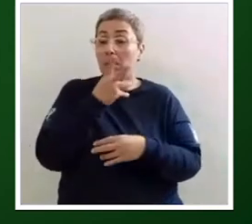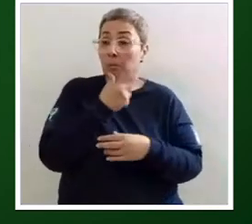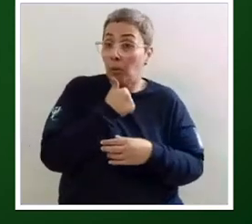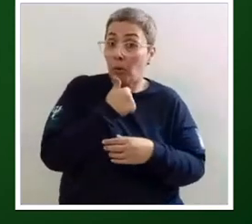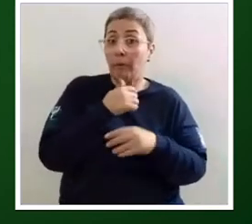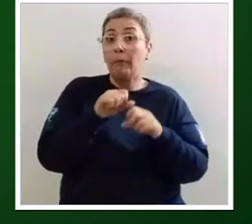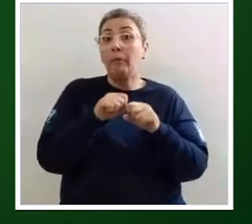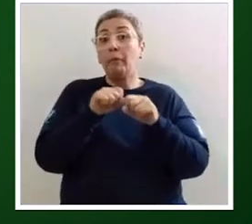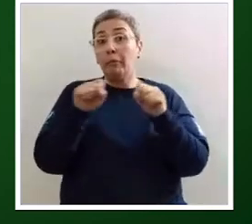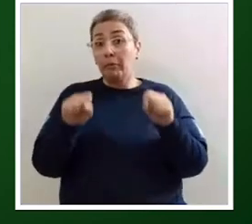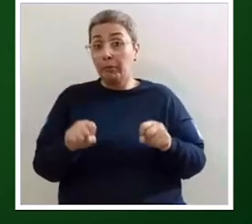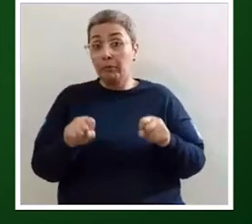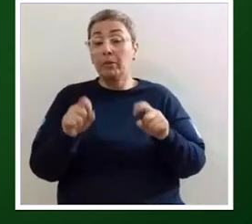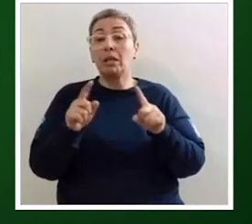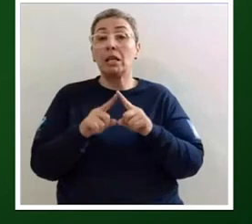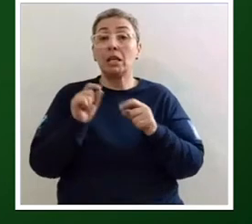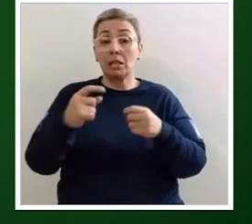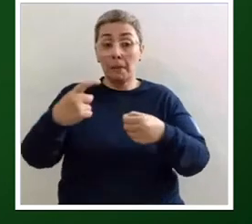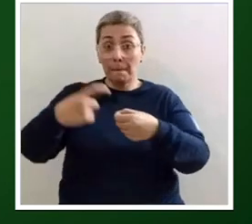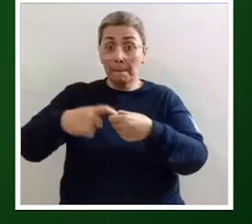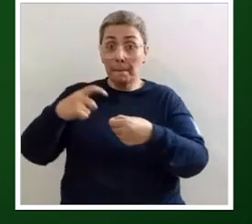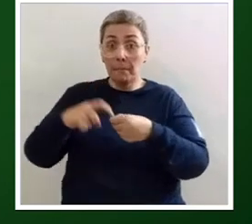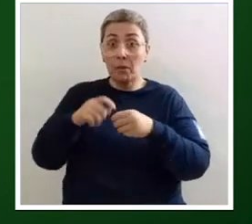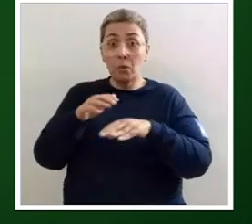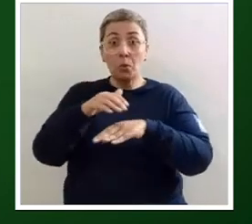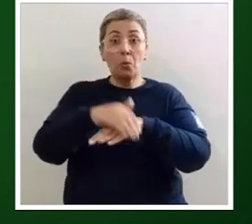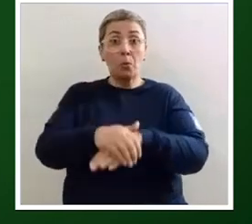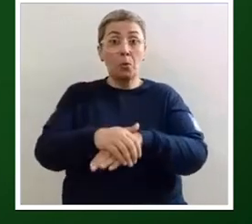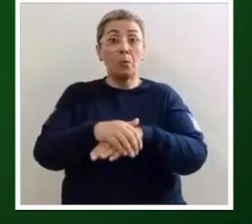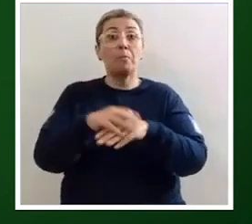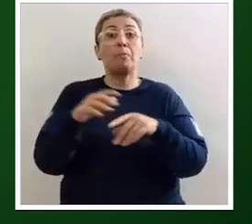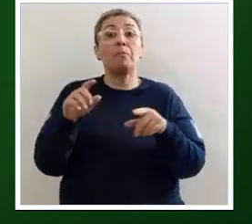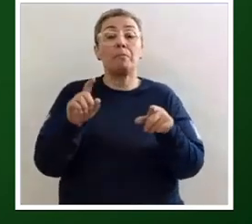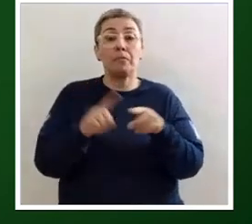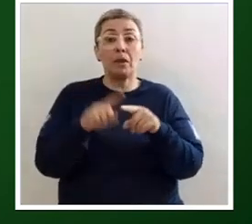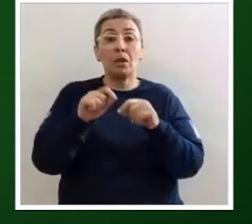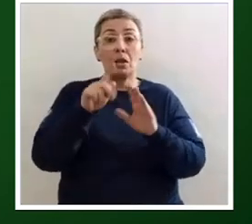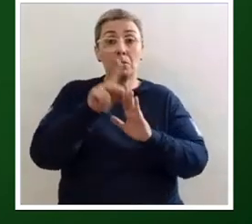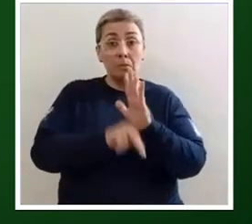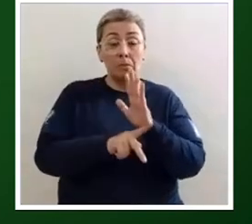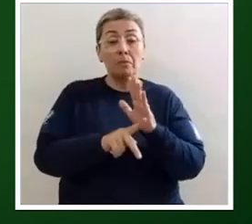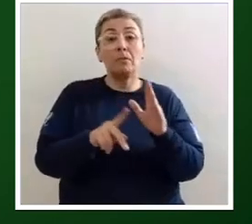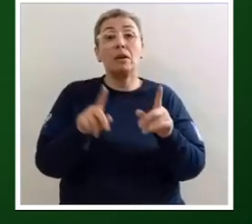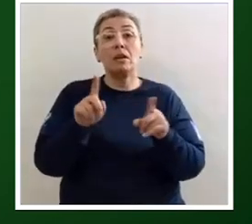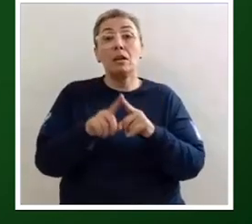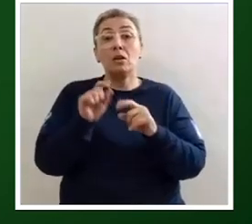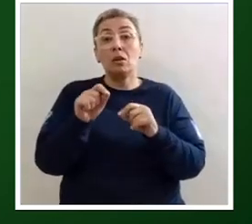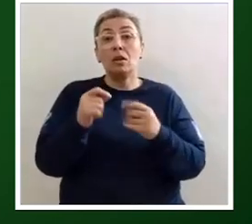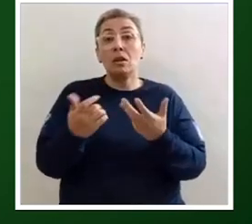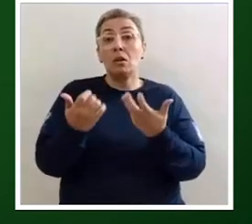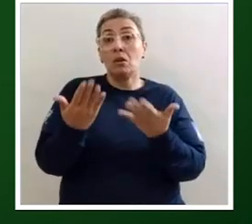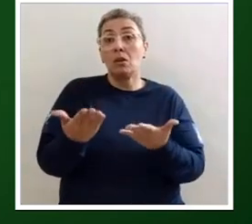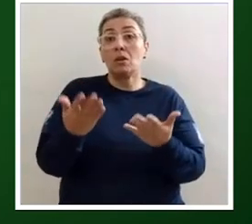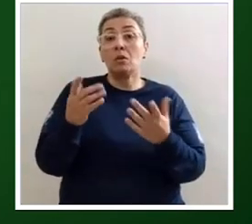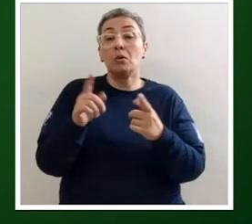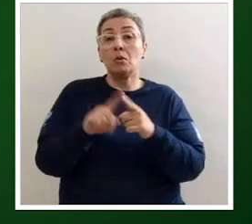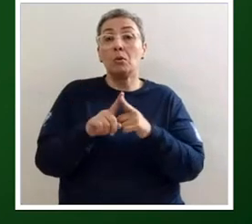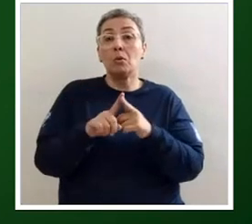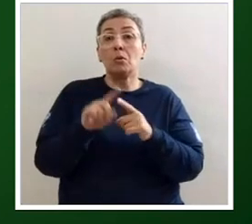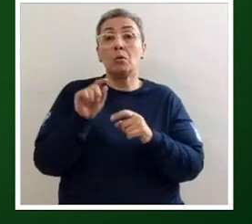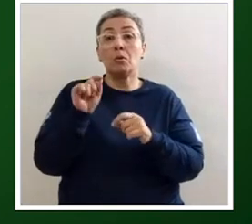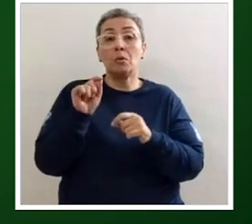do sistema e a parceria acalmar a Gabriele esse esse projeto ele ele trazia para